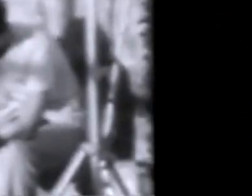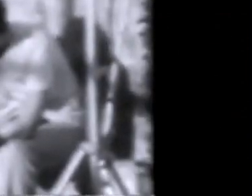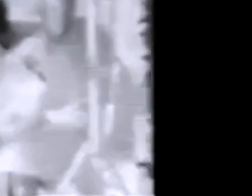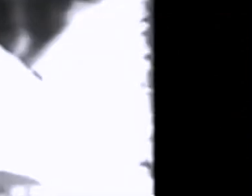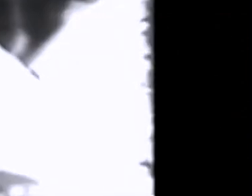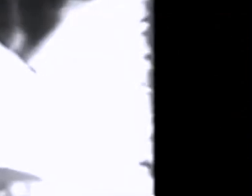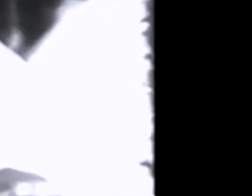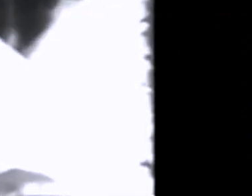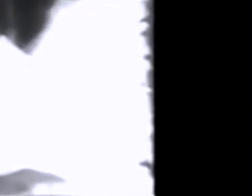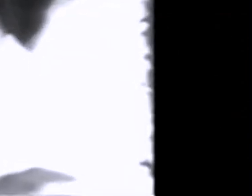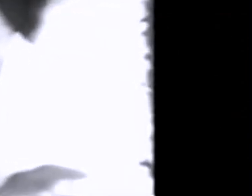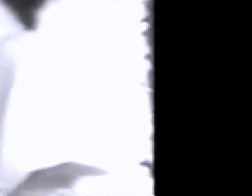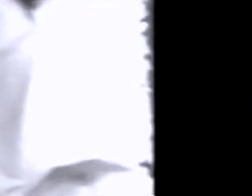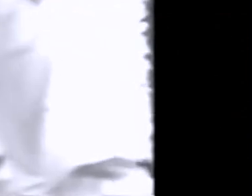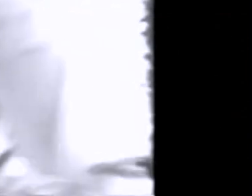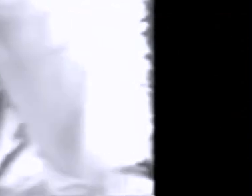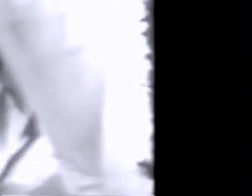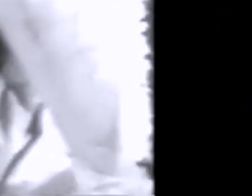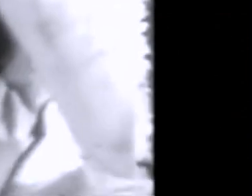Silêncio de morte.